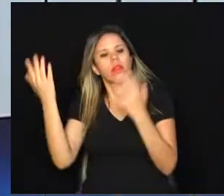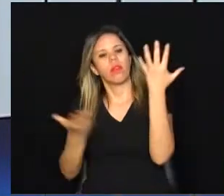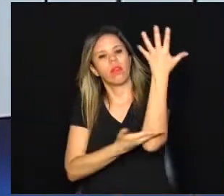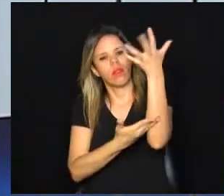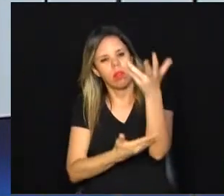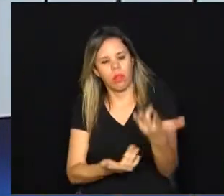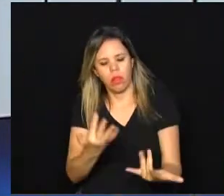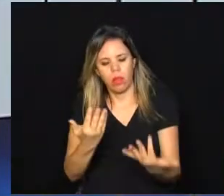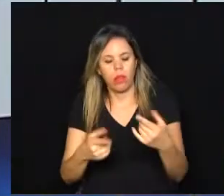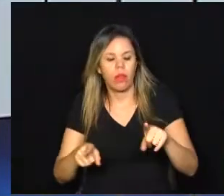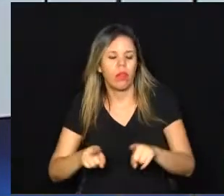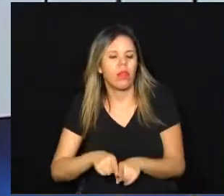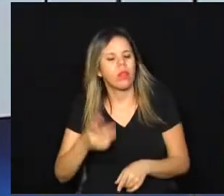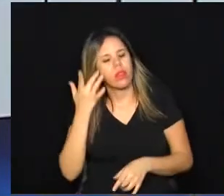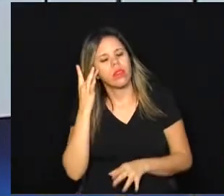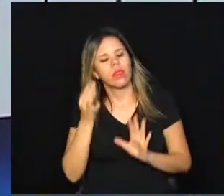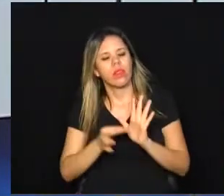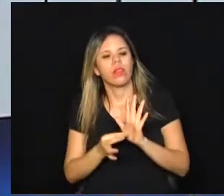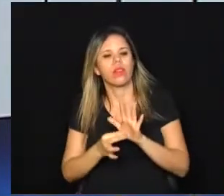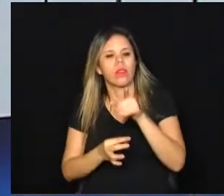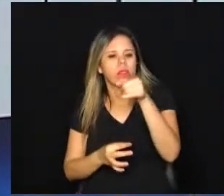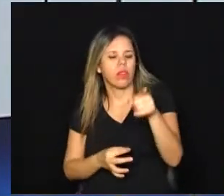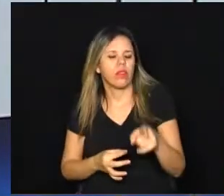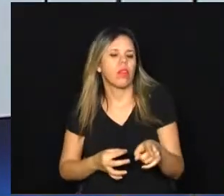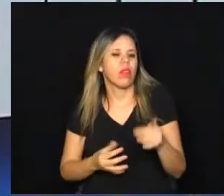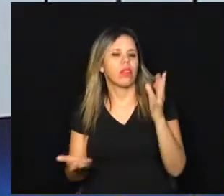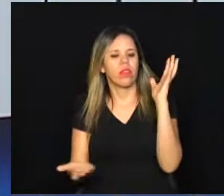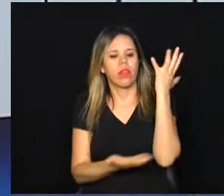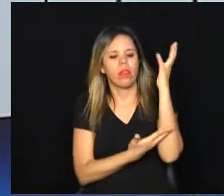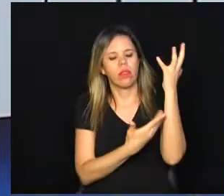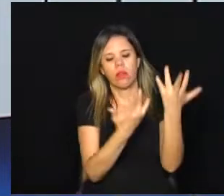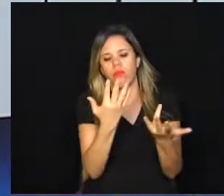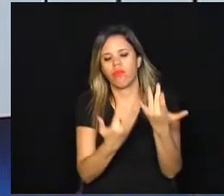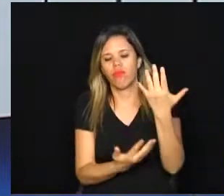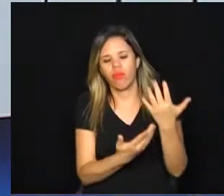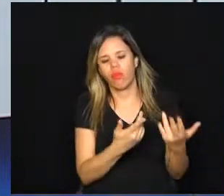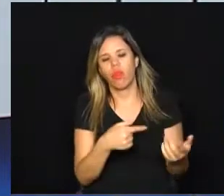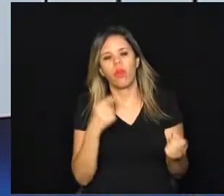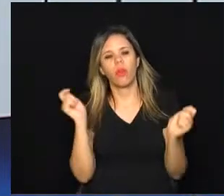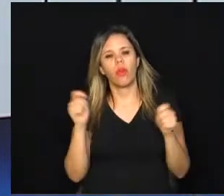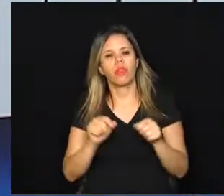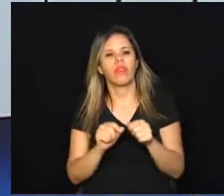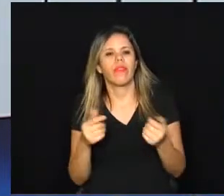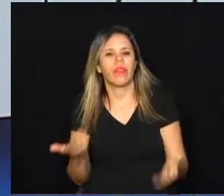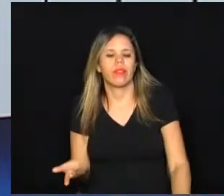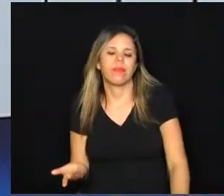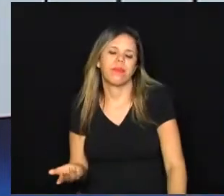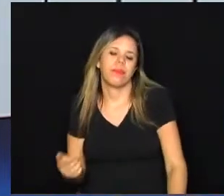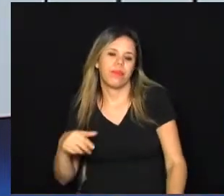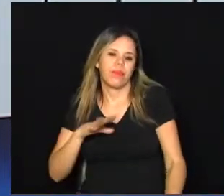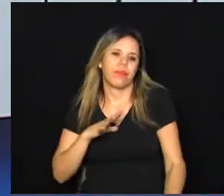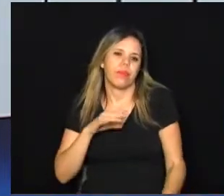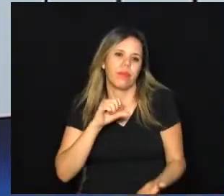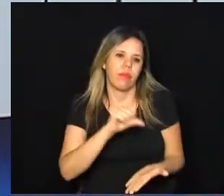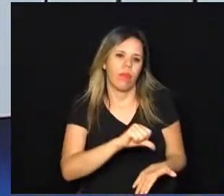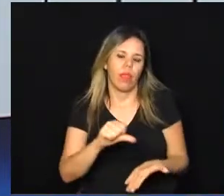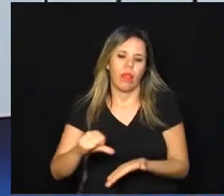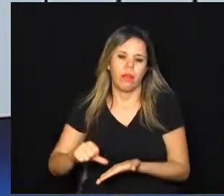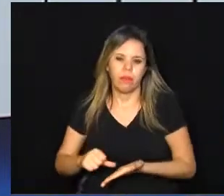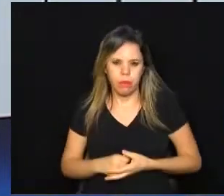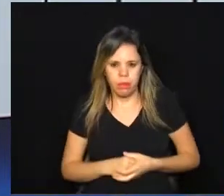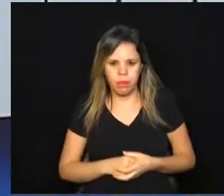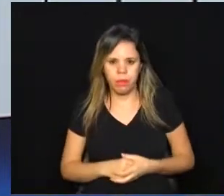você tem visto a questão de devastação e o que pode ser feito aqui na nossa região